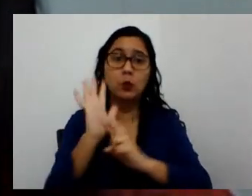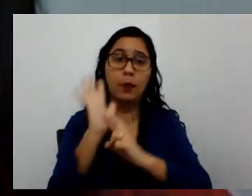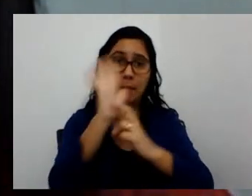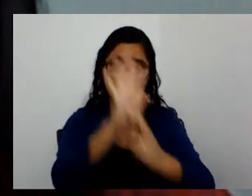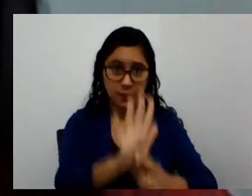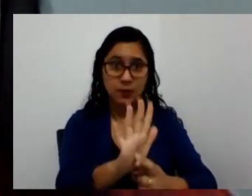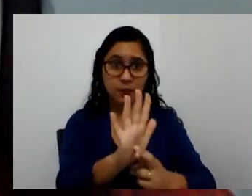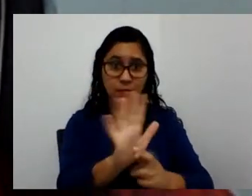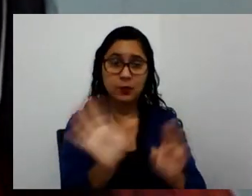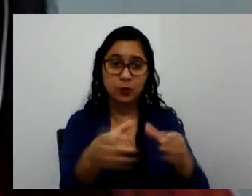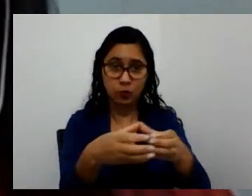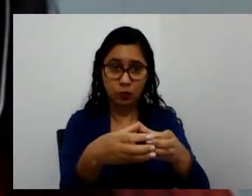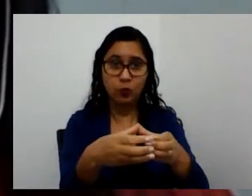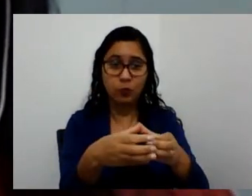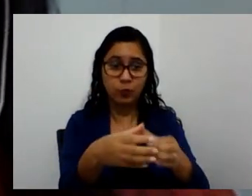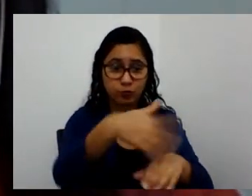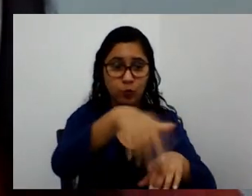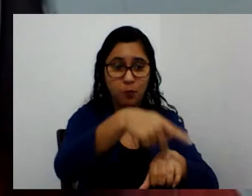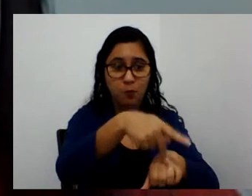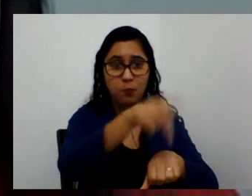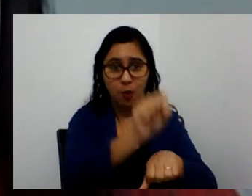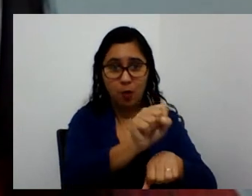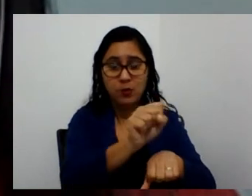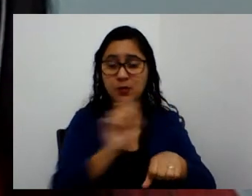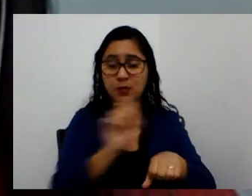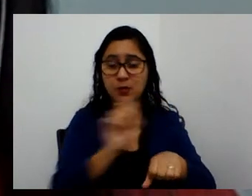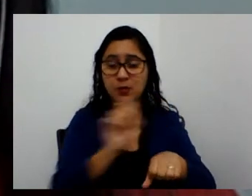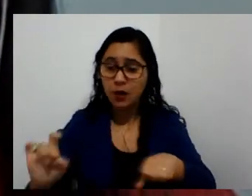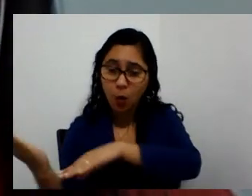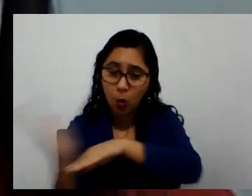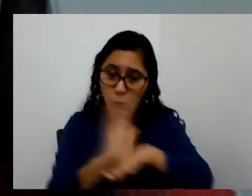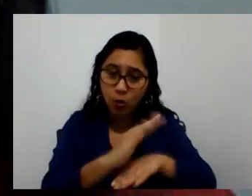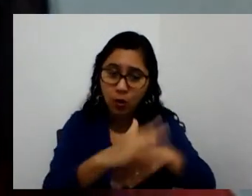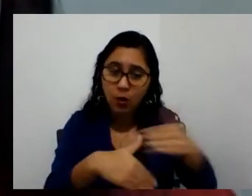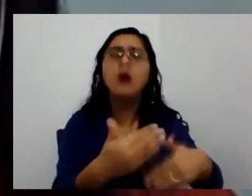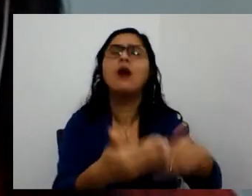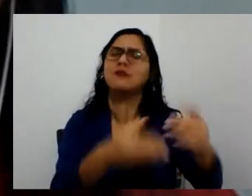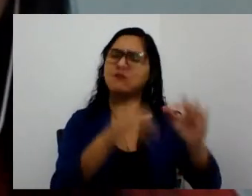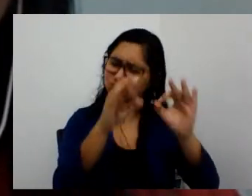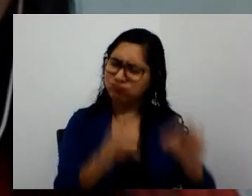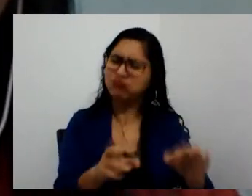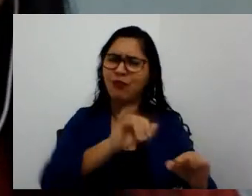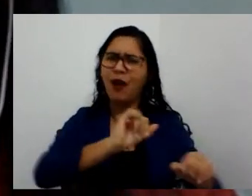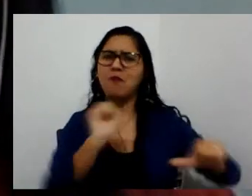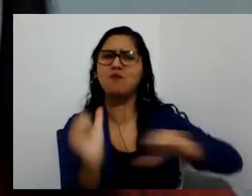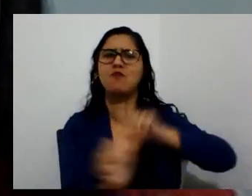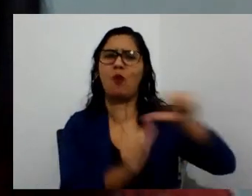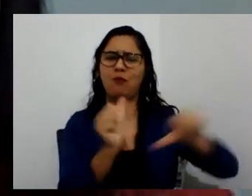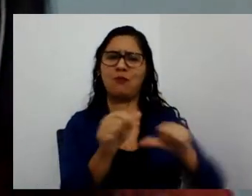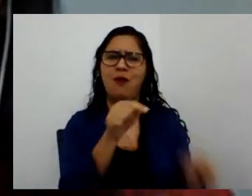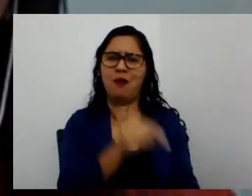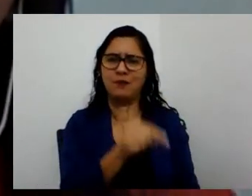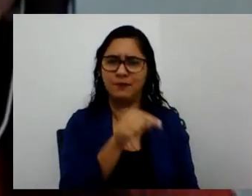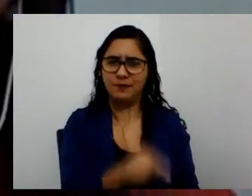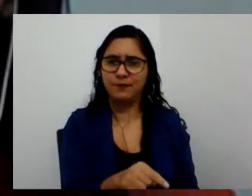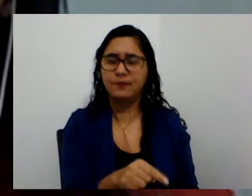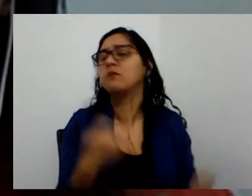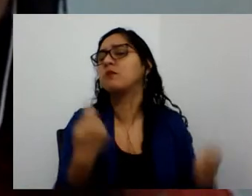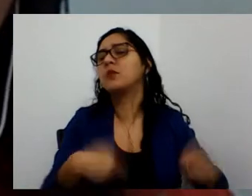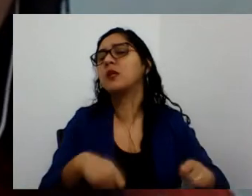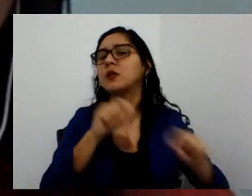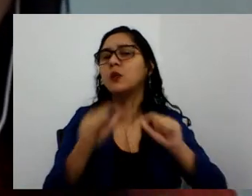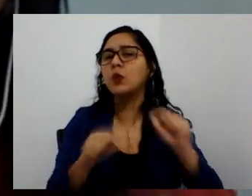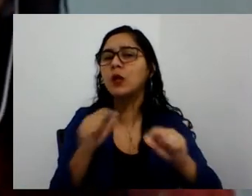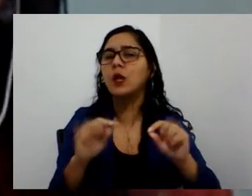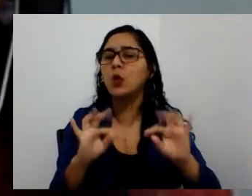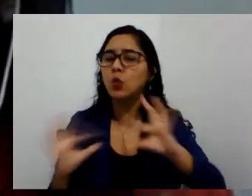classes dentro dos programas de pós-graduação, com certeza nós vamos conseguir mudar esse cenário, né? O que precisa é que todos se